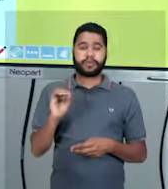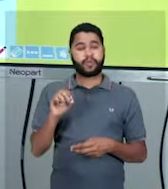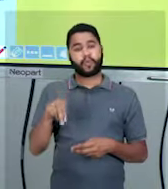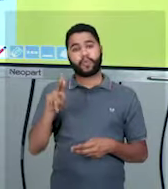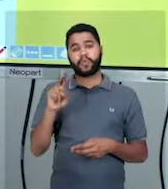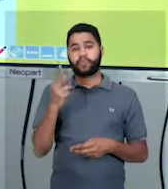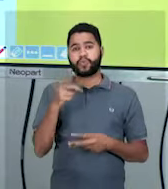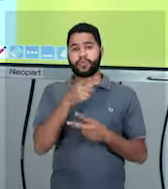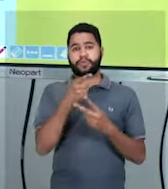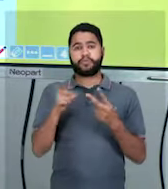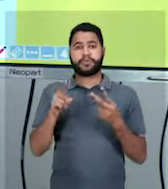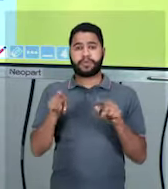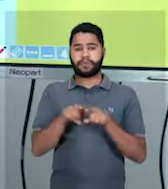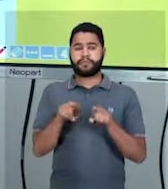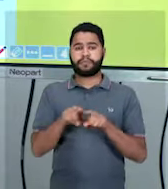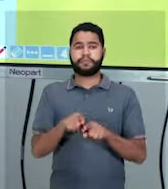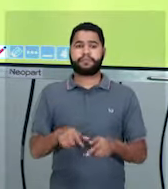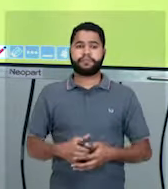também.